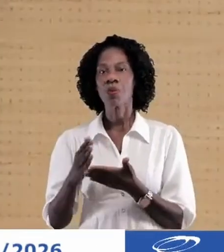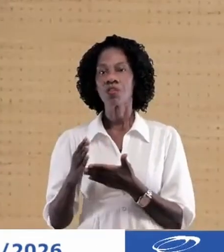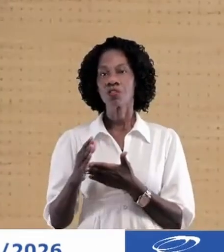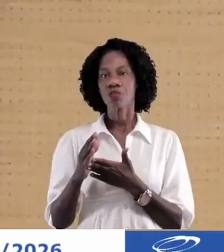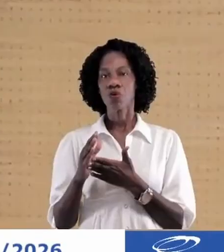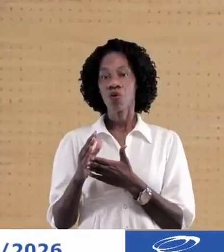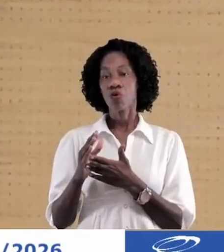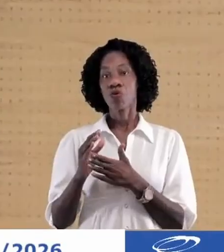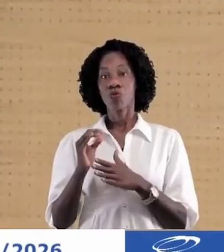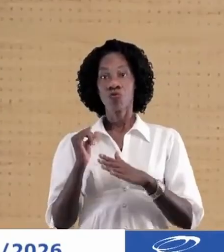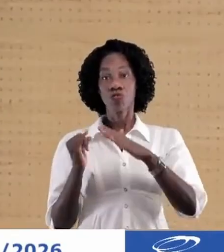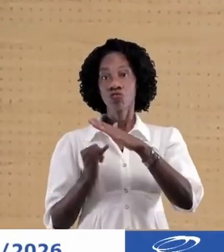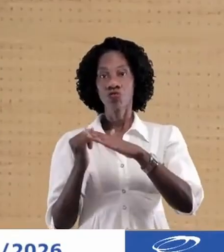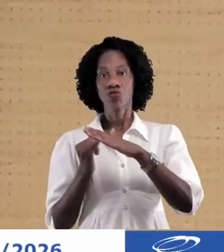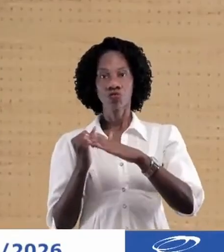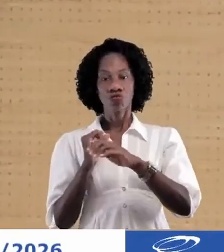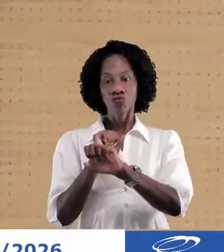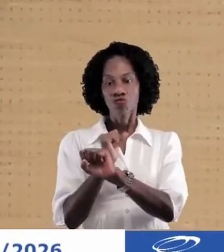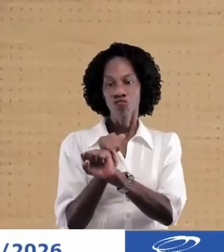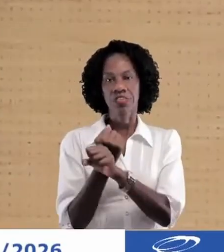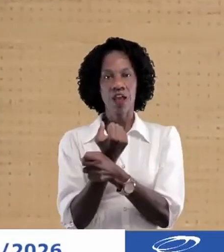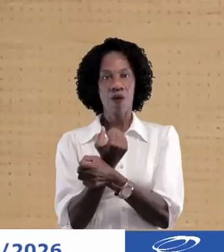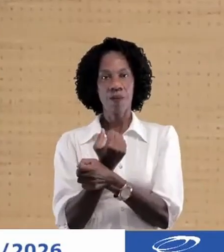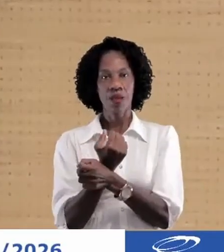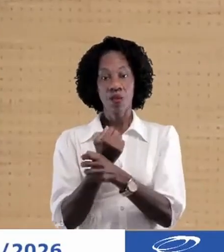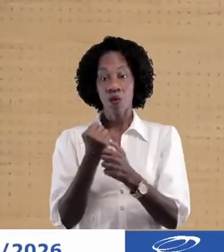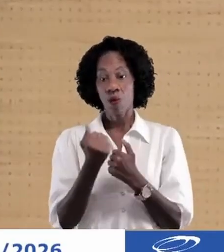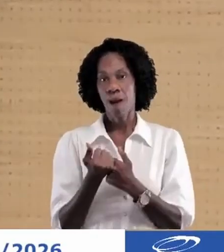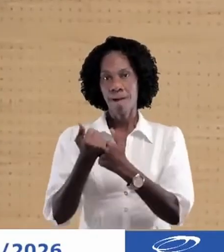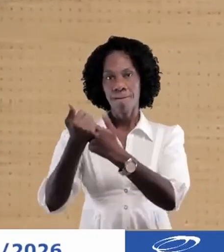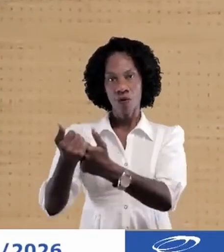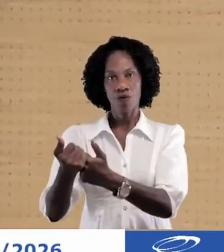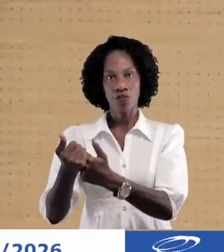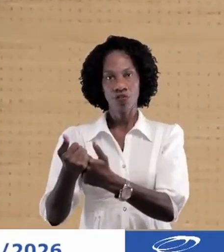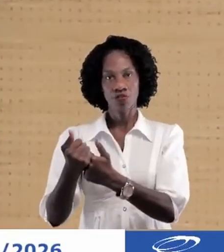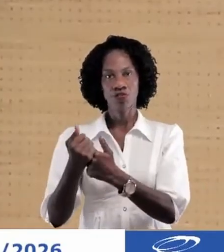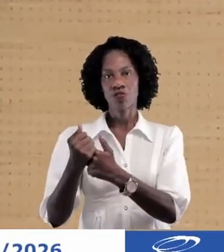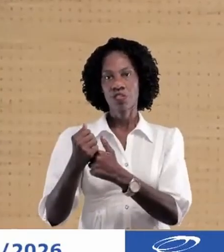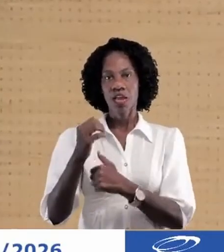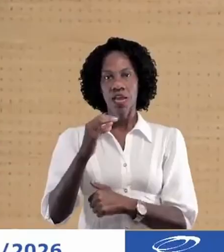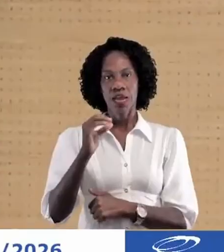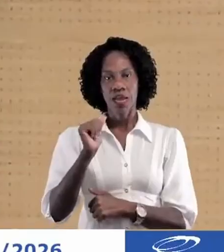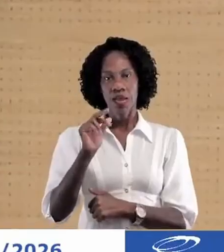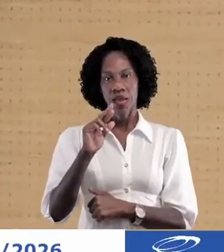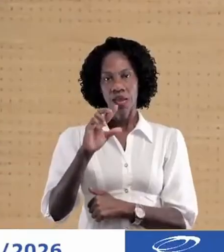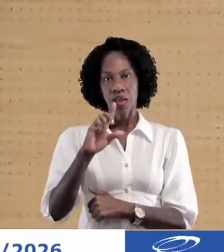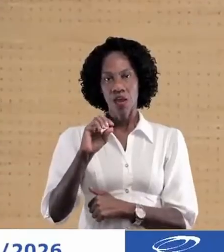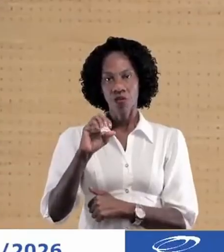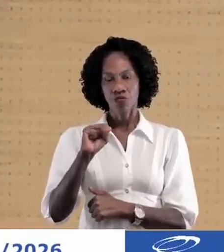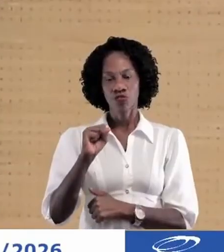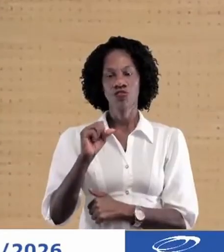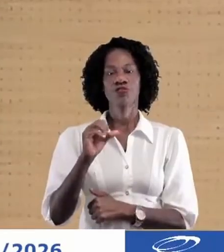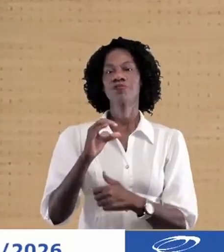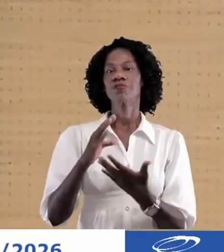e Ortopedia da Rio Haddad, com o apoio da Fundação Carlos Chagas Filho, de Amparo à Pesquisa do Estado do Rio de Janeiro, a FAPERJ,